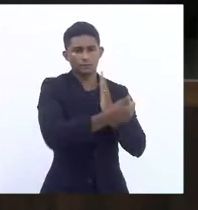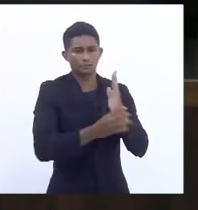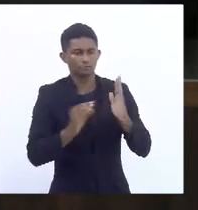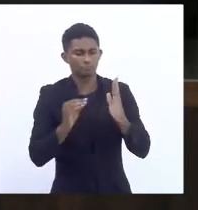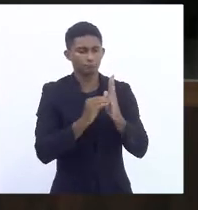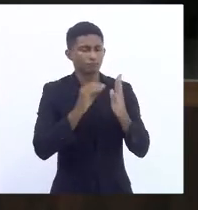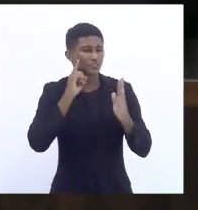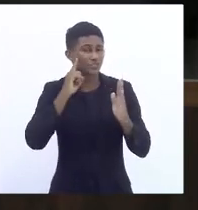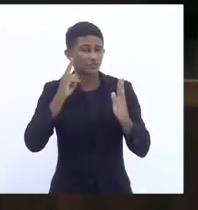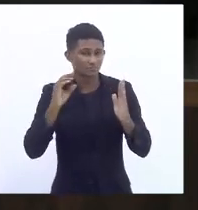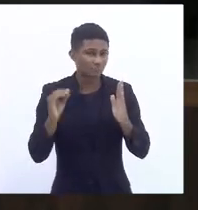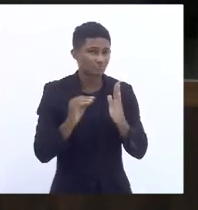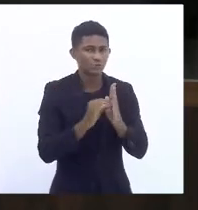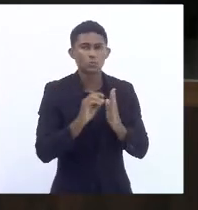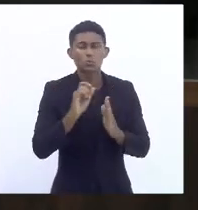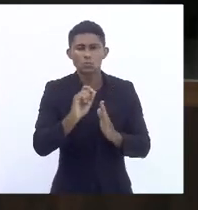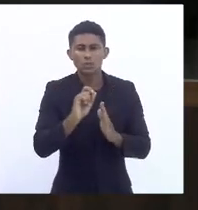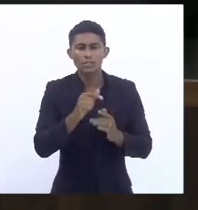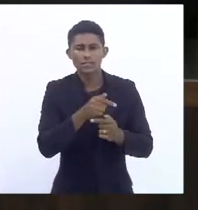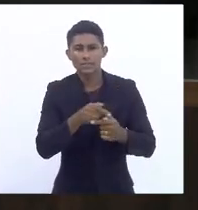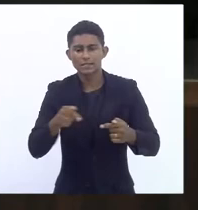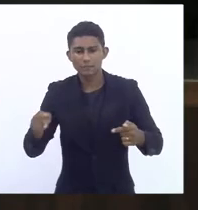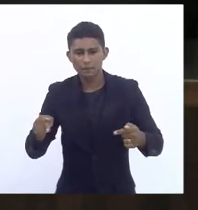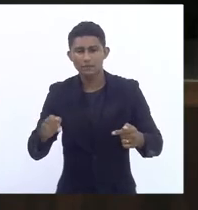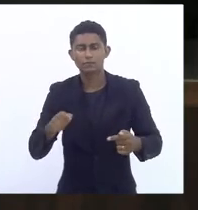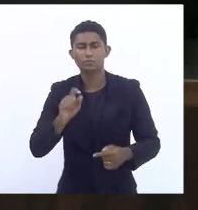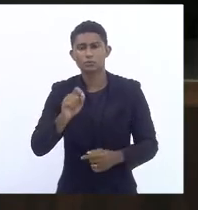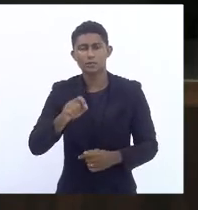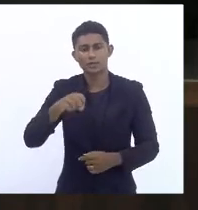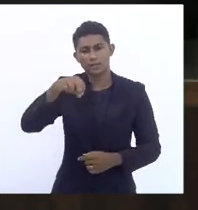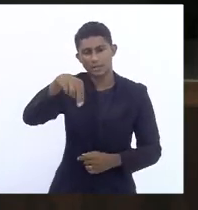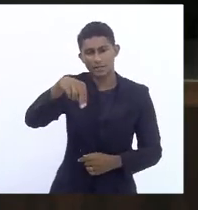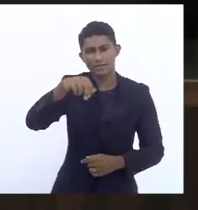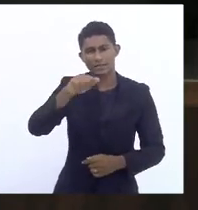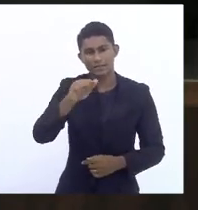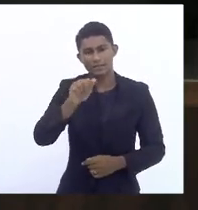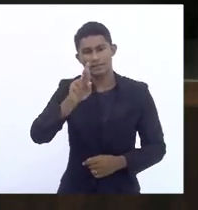da narcolepsia e hipersonia